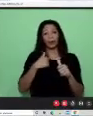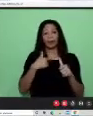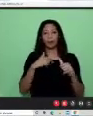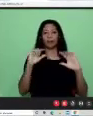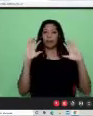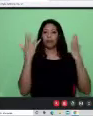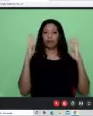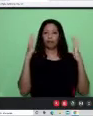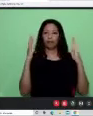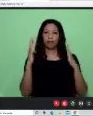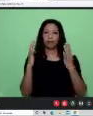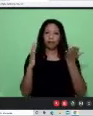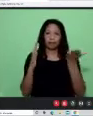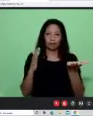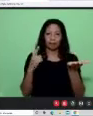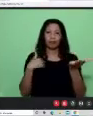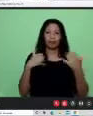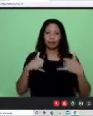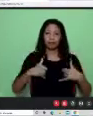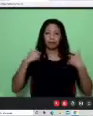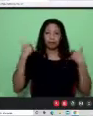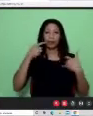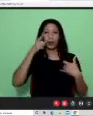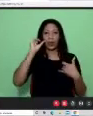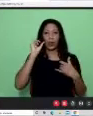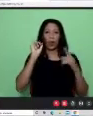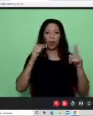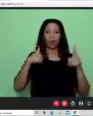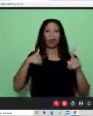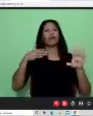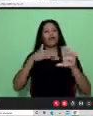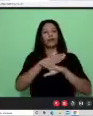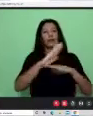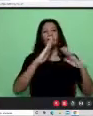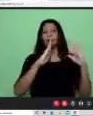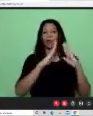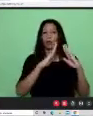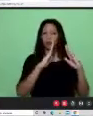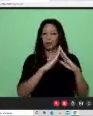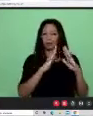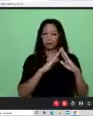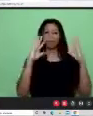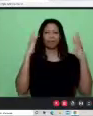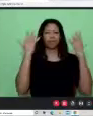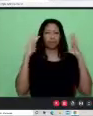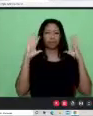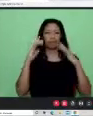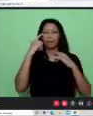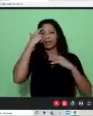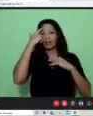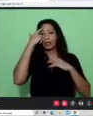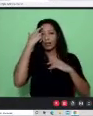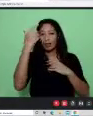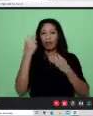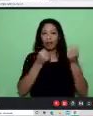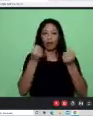Excelência pelo seu aniversário ontem. Estive na sua casa. Parabéns pela ideia do drive-thru